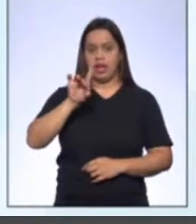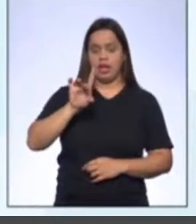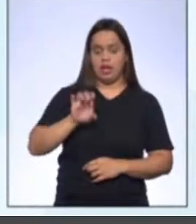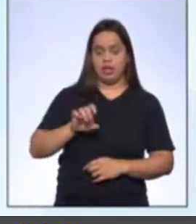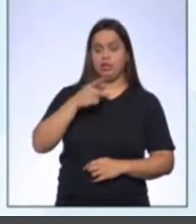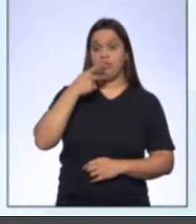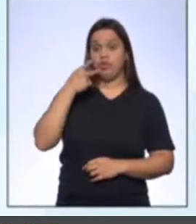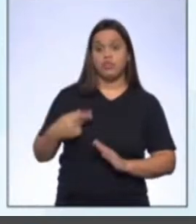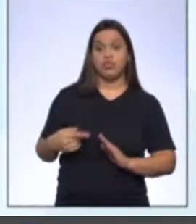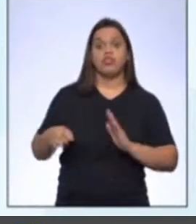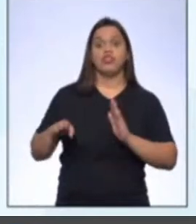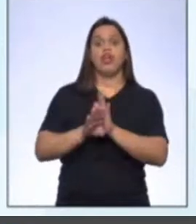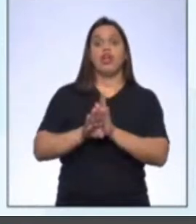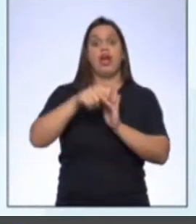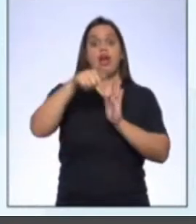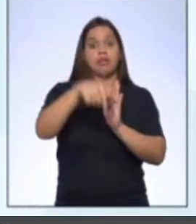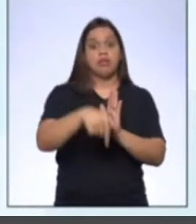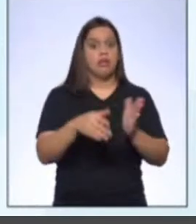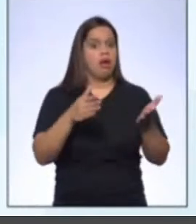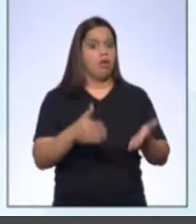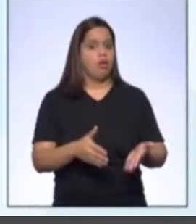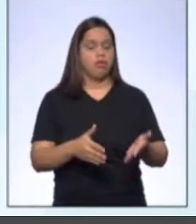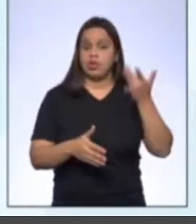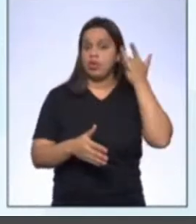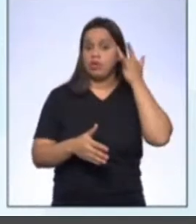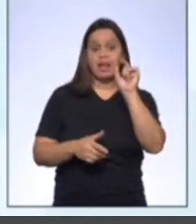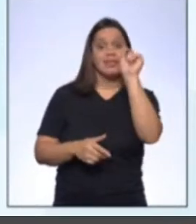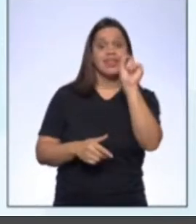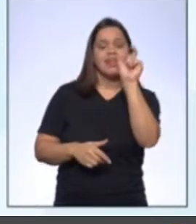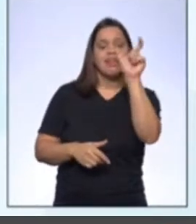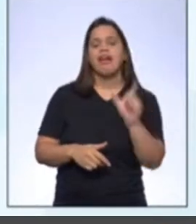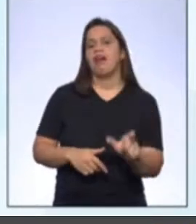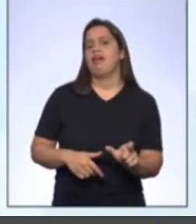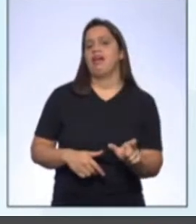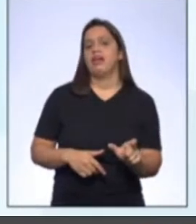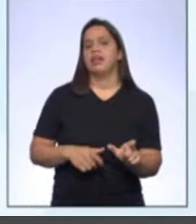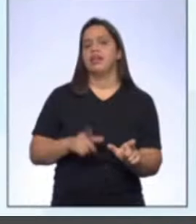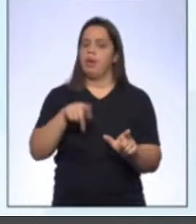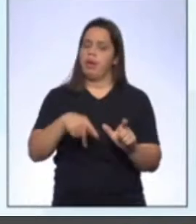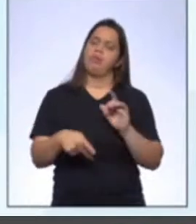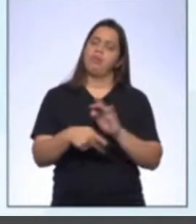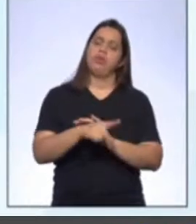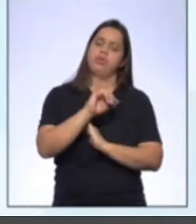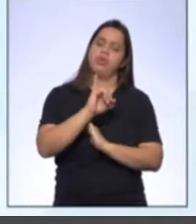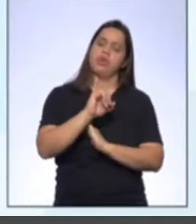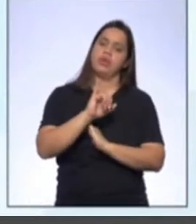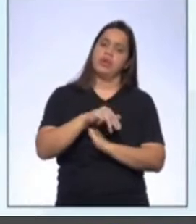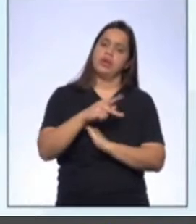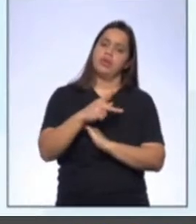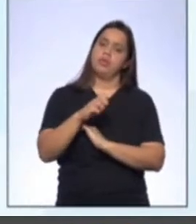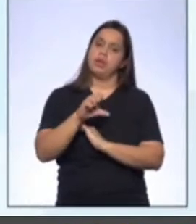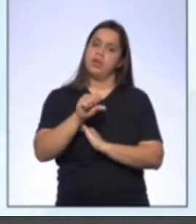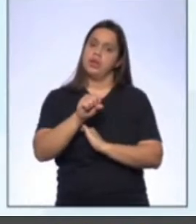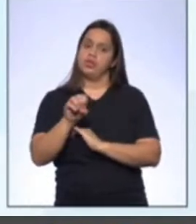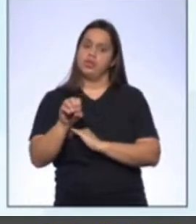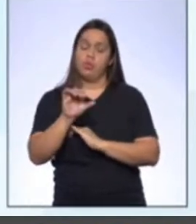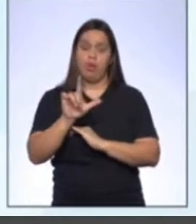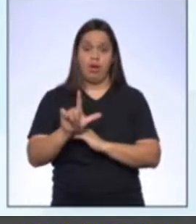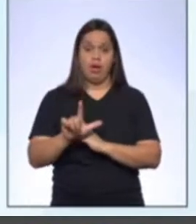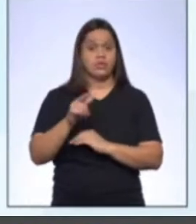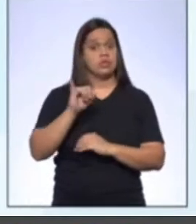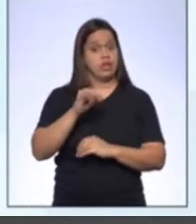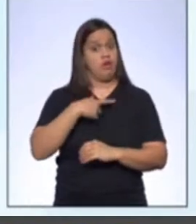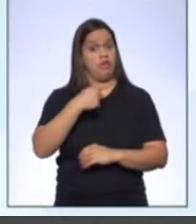estão... Você não sabe quem é a pessoa. Fica impessoal. Se eu disser eu, você vai saber. Se eu disser